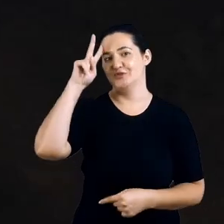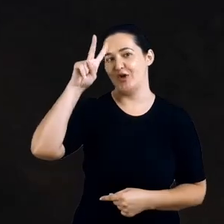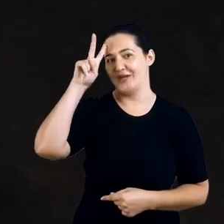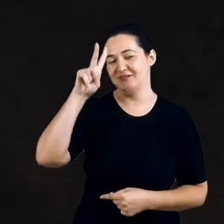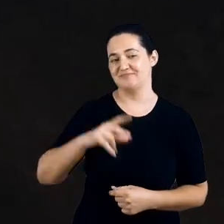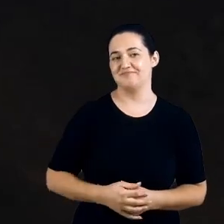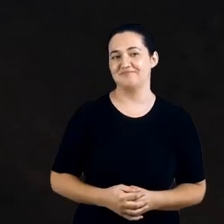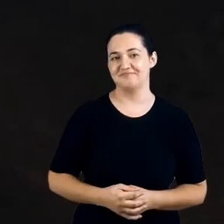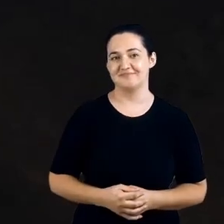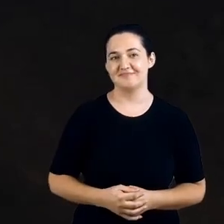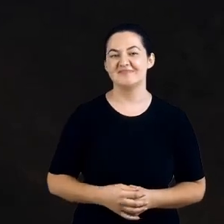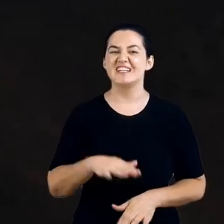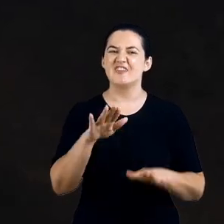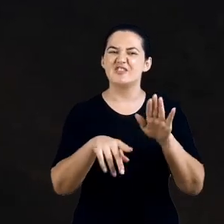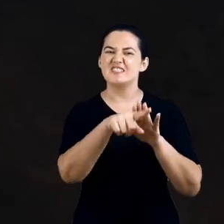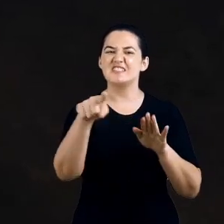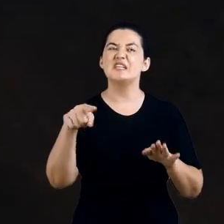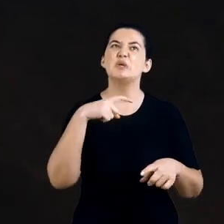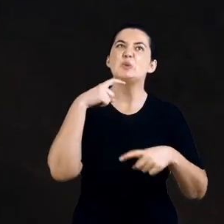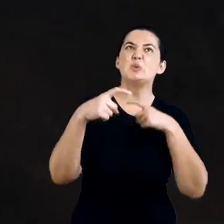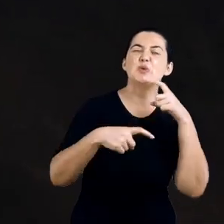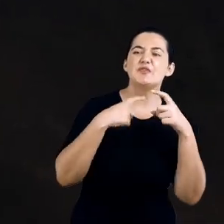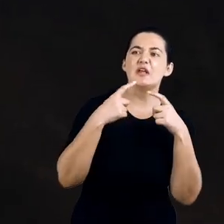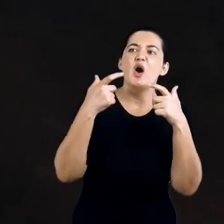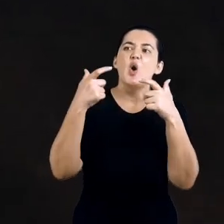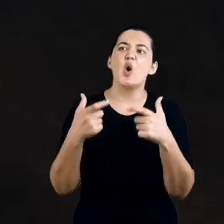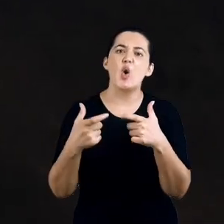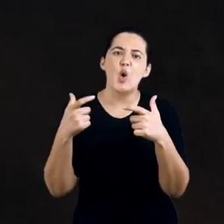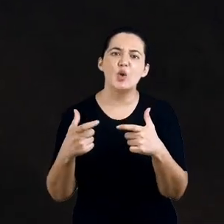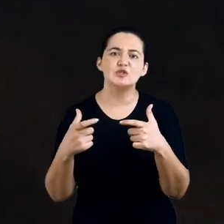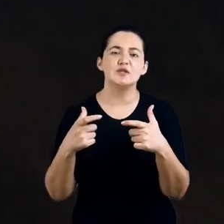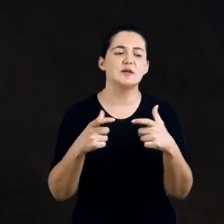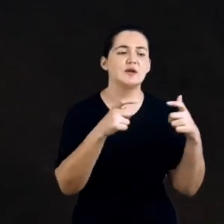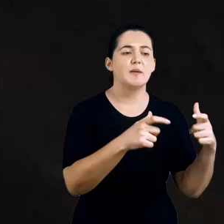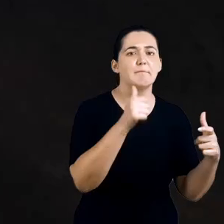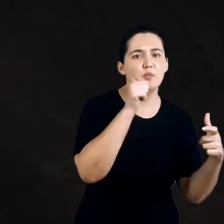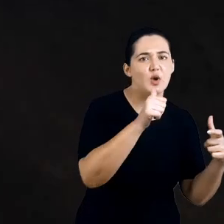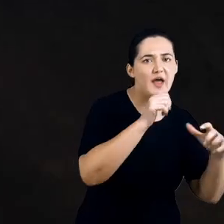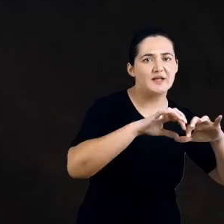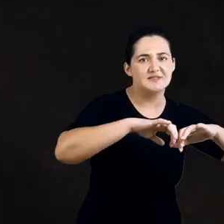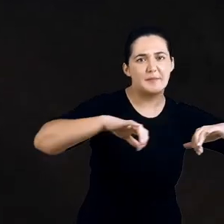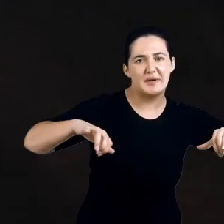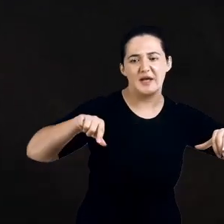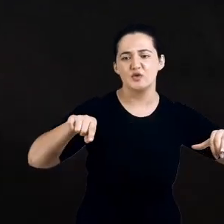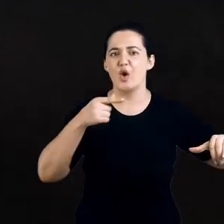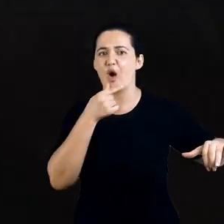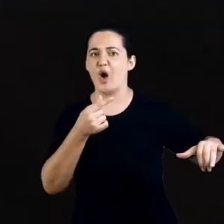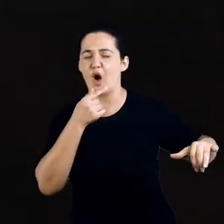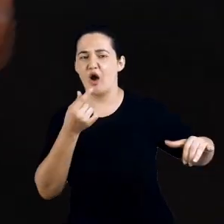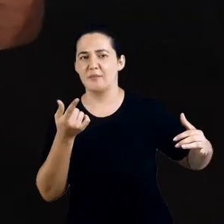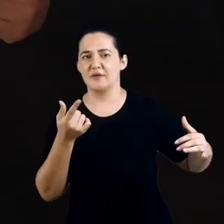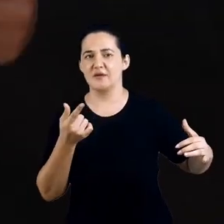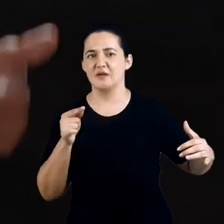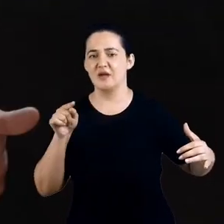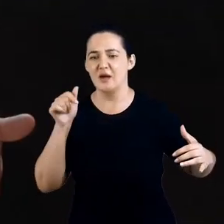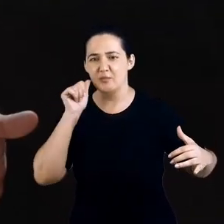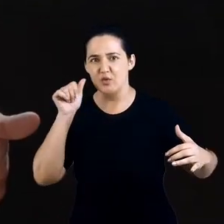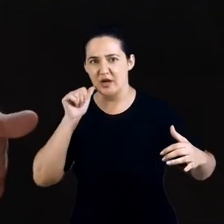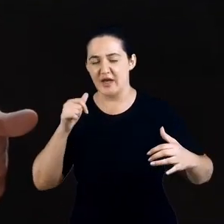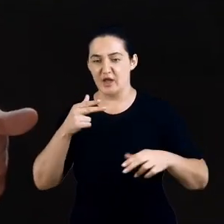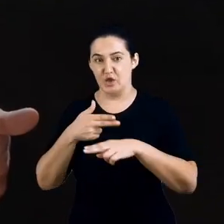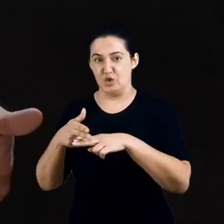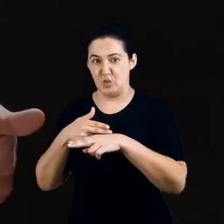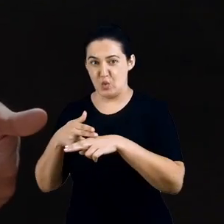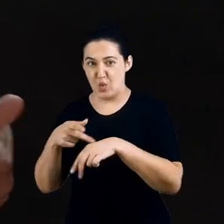sentido? Mas eu sei que você deve estar fazendo outras perguntas. Onde ficava a parte das mulheres e dos homens? Se eles se